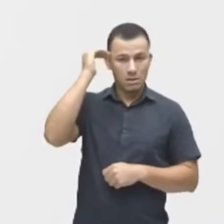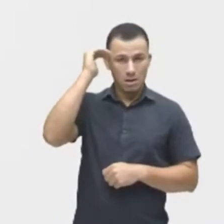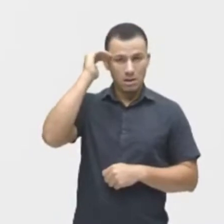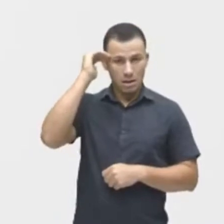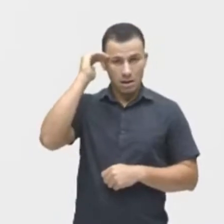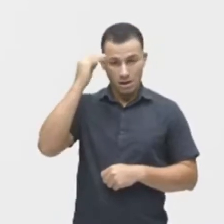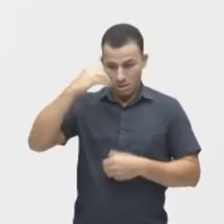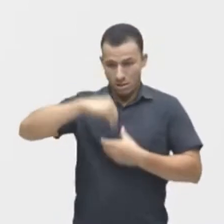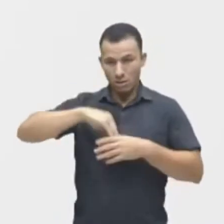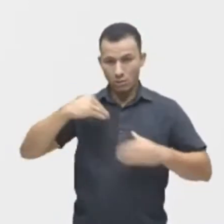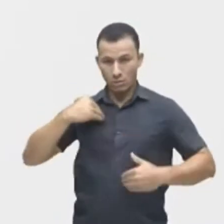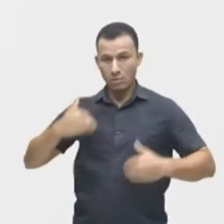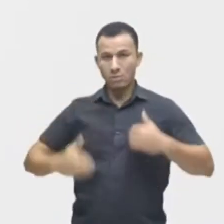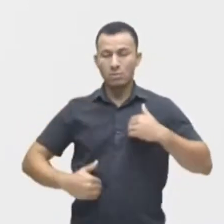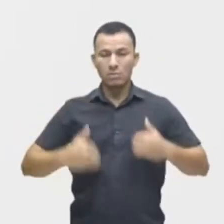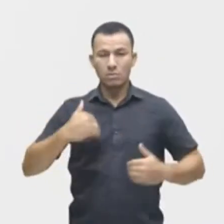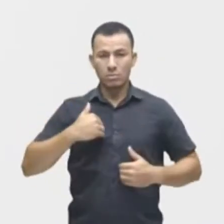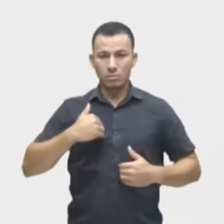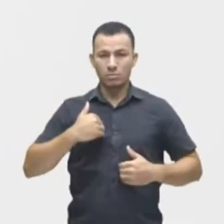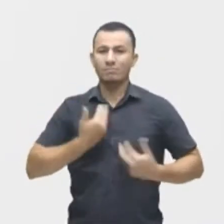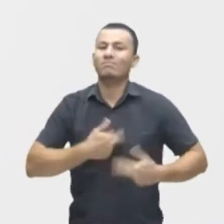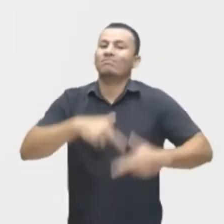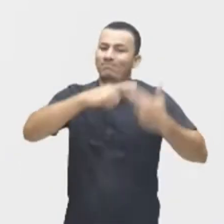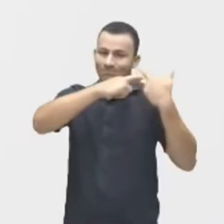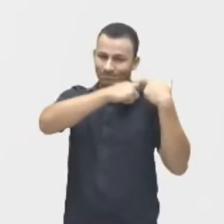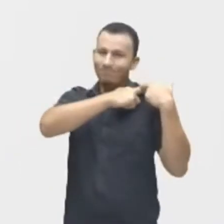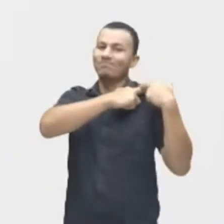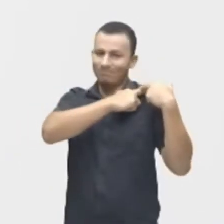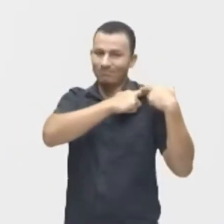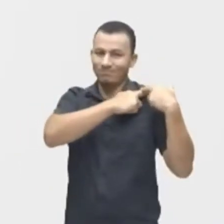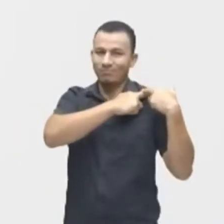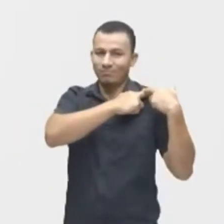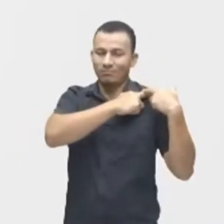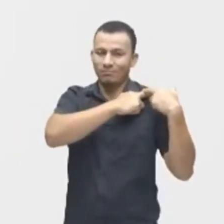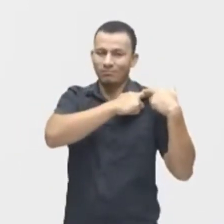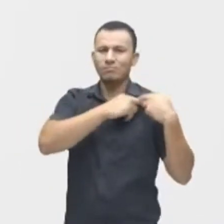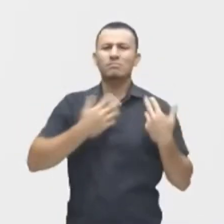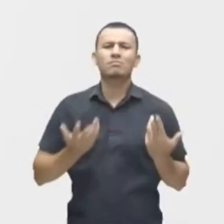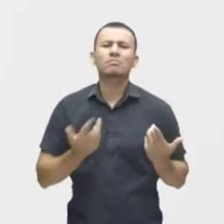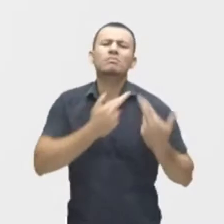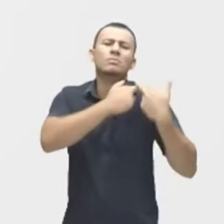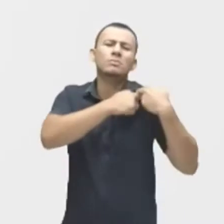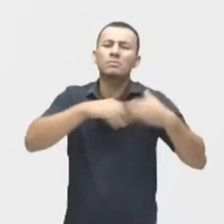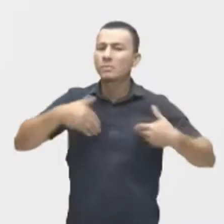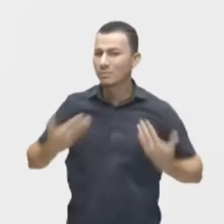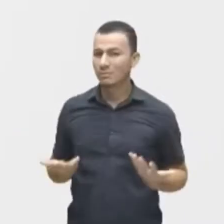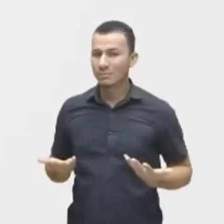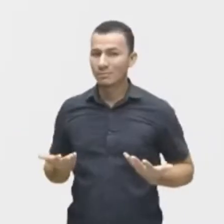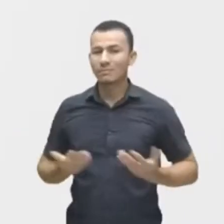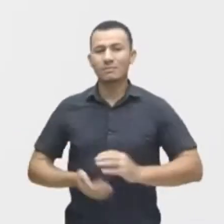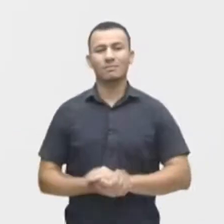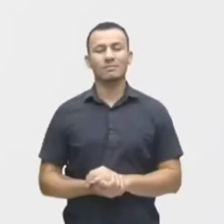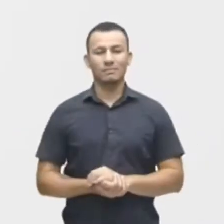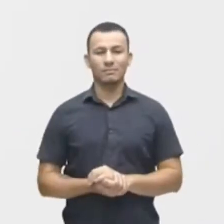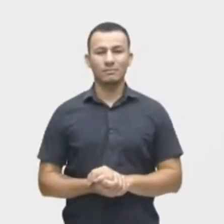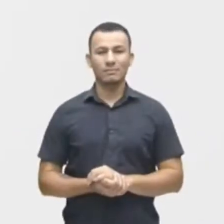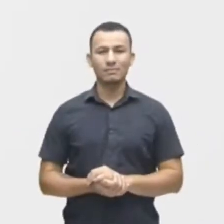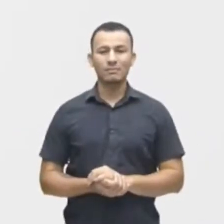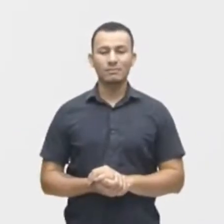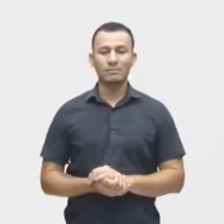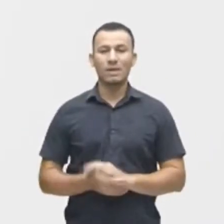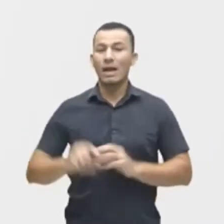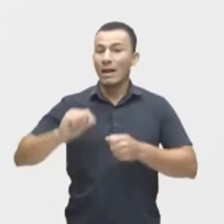nosso corpo, ele tem uma responsabilidade muito grande. Que responsabilidade é essa, professora? De fazer